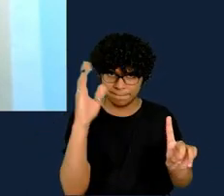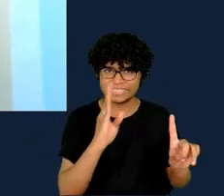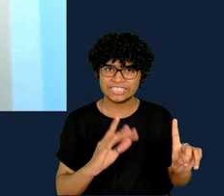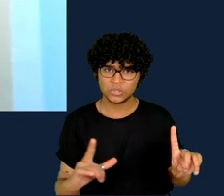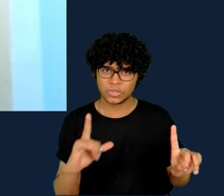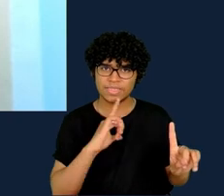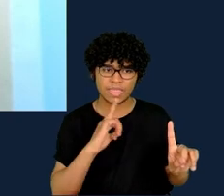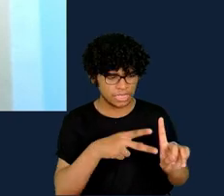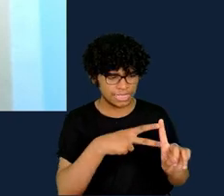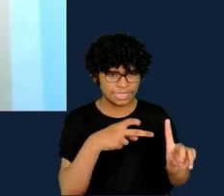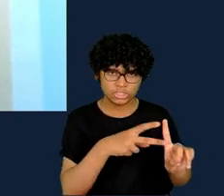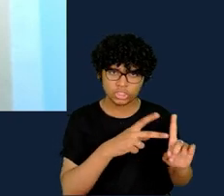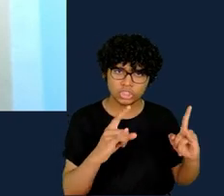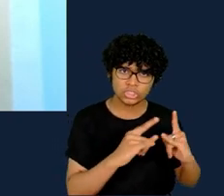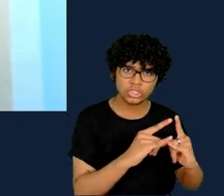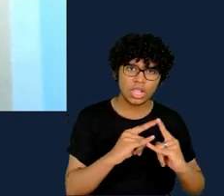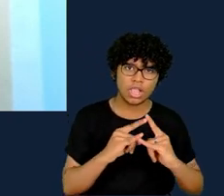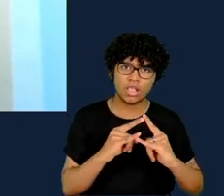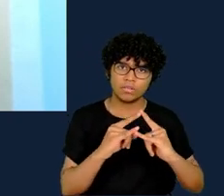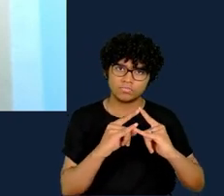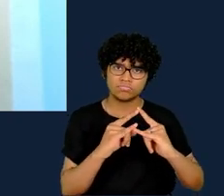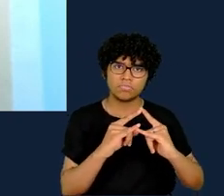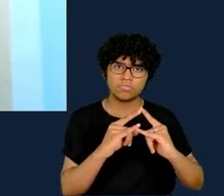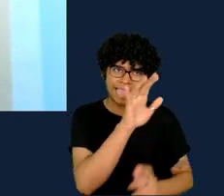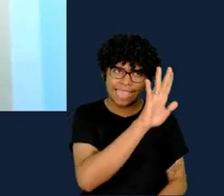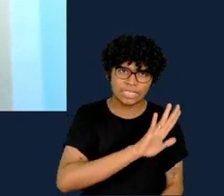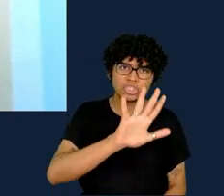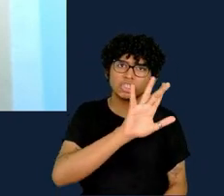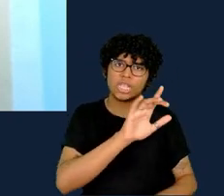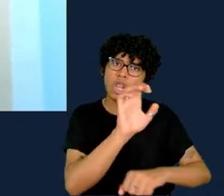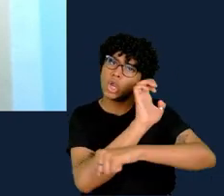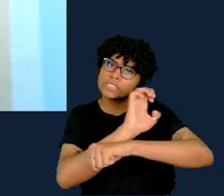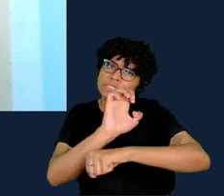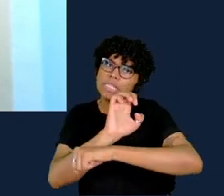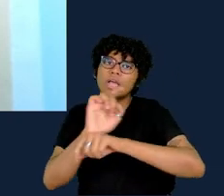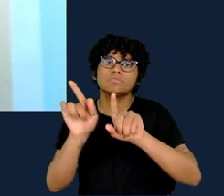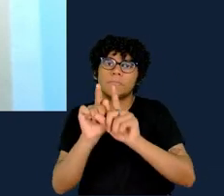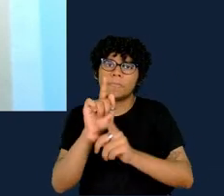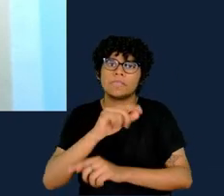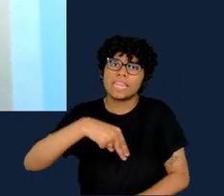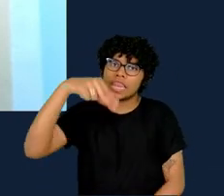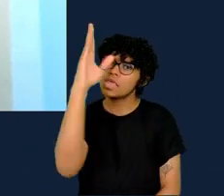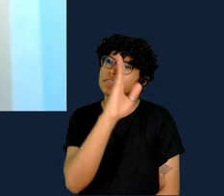indígenas a nível regional, estadual e nacional,